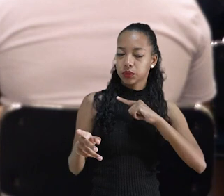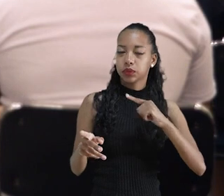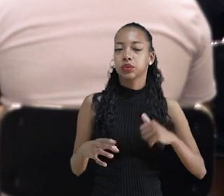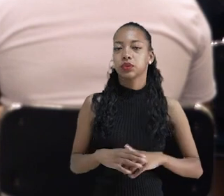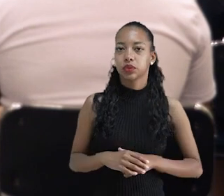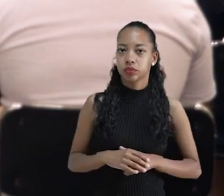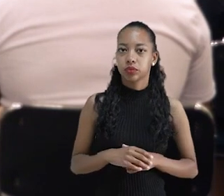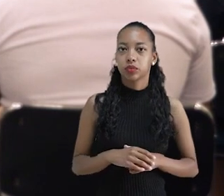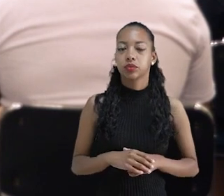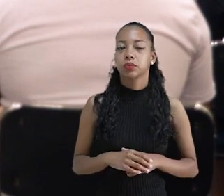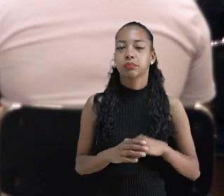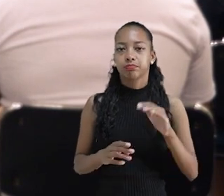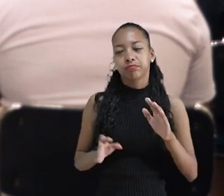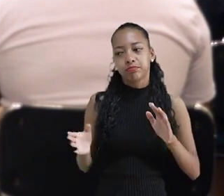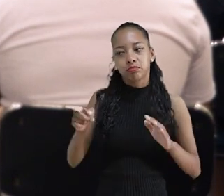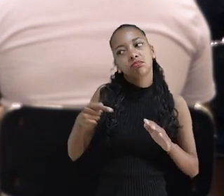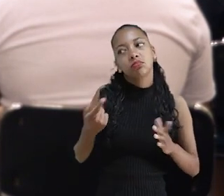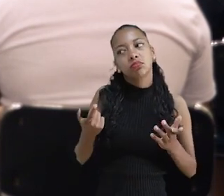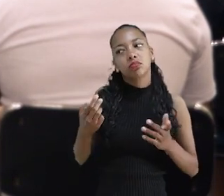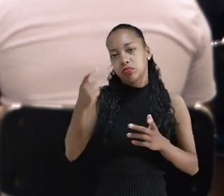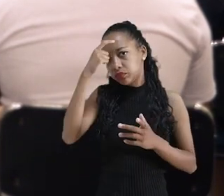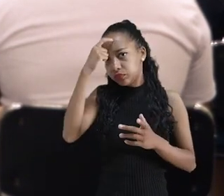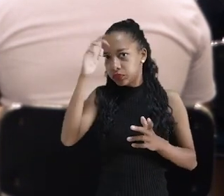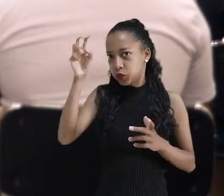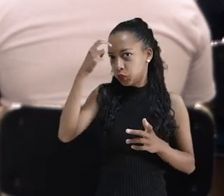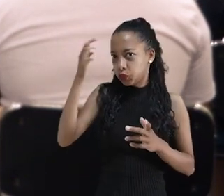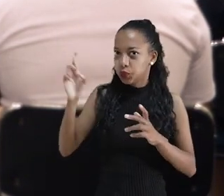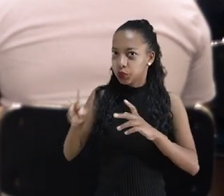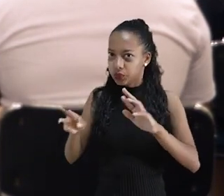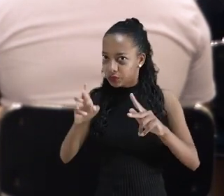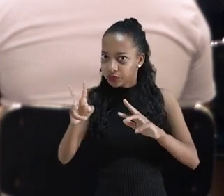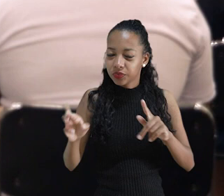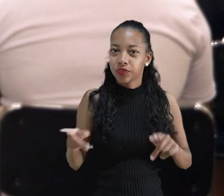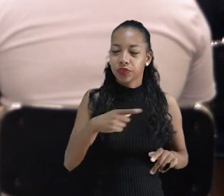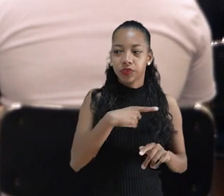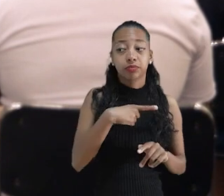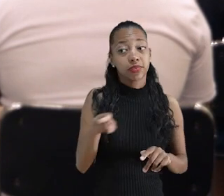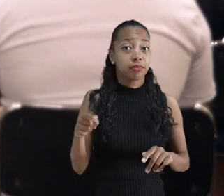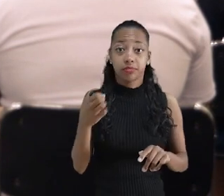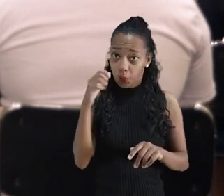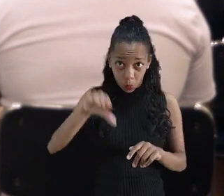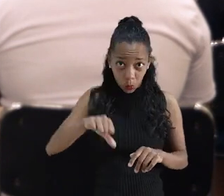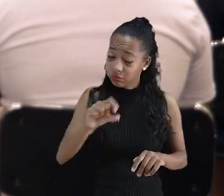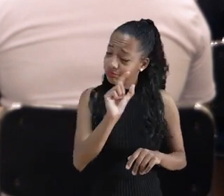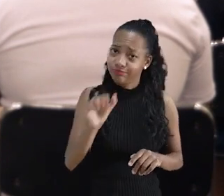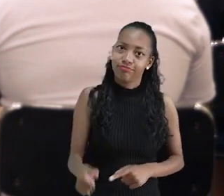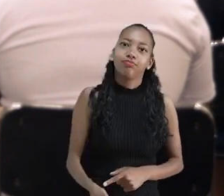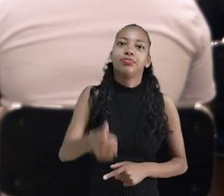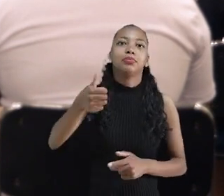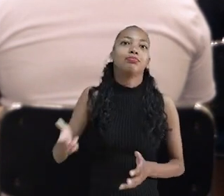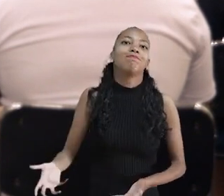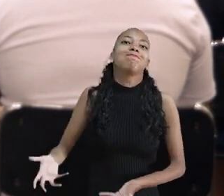Essa diversidade de pontos de vista de linguagem enfim a gente precisa preservar isso e que essa é a riqueza né